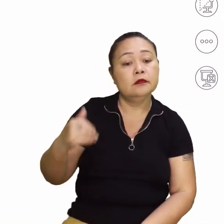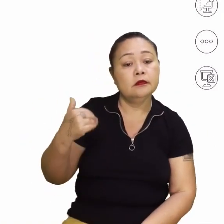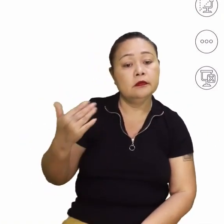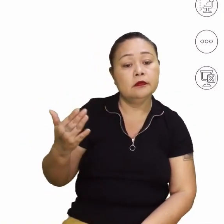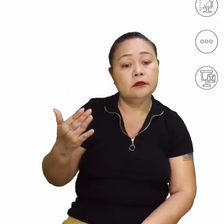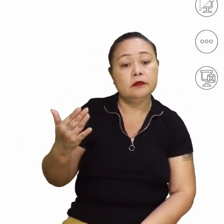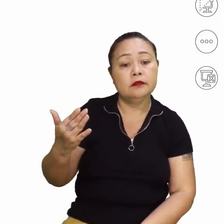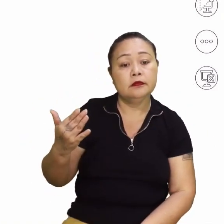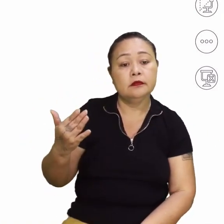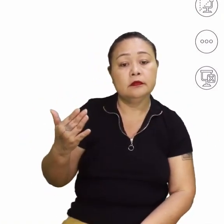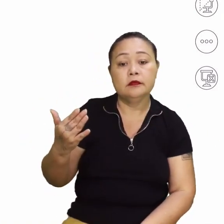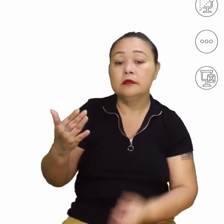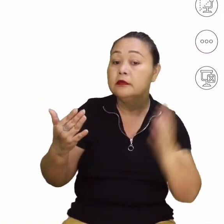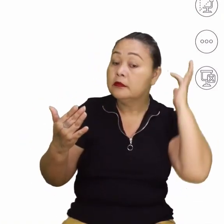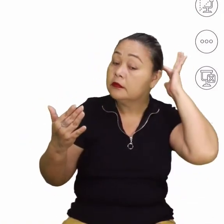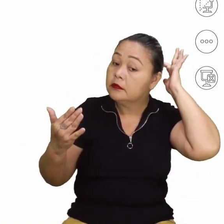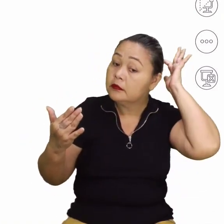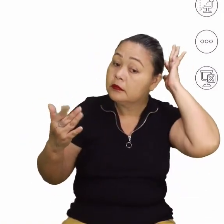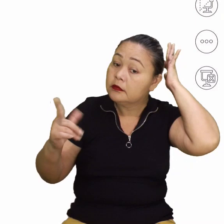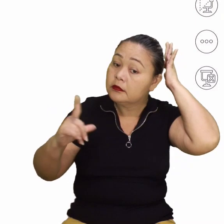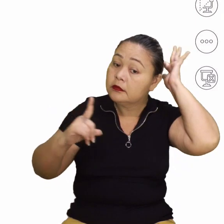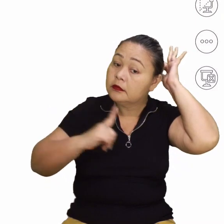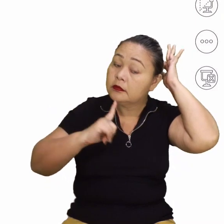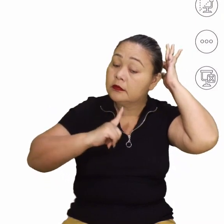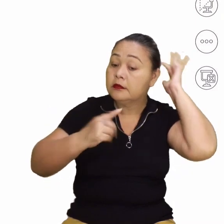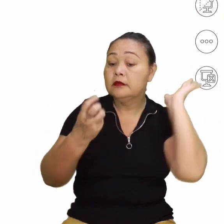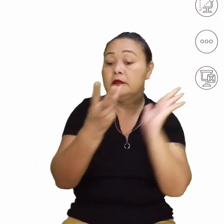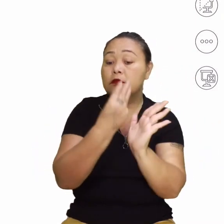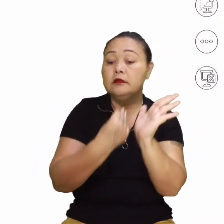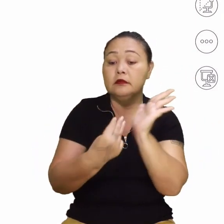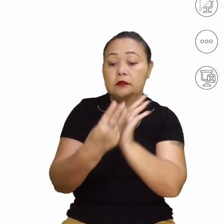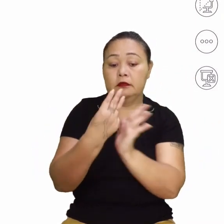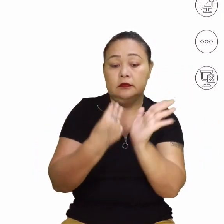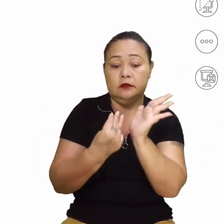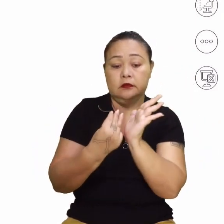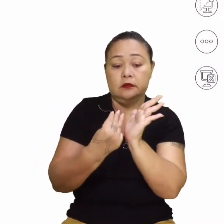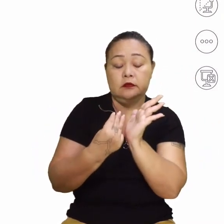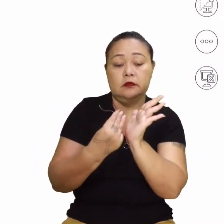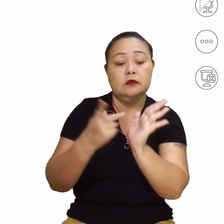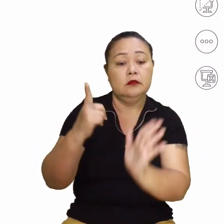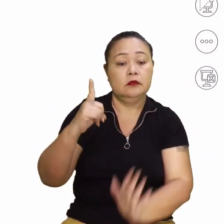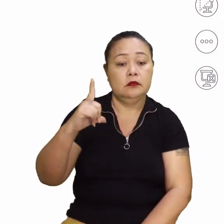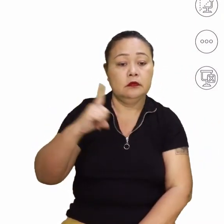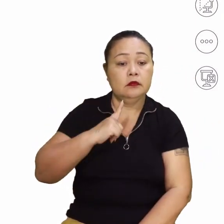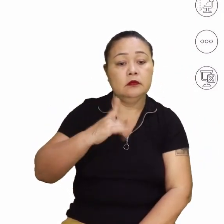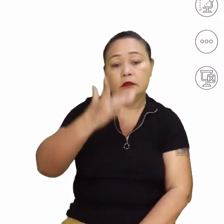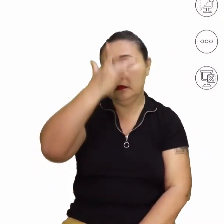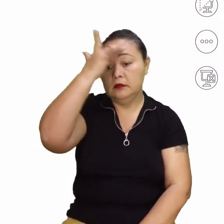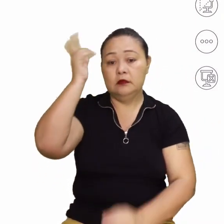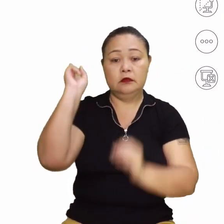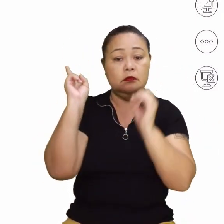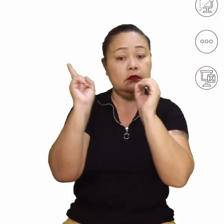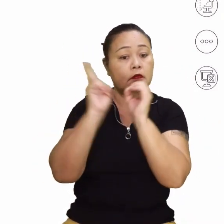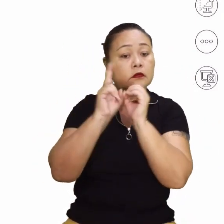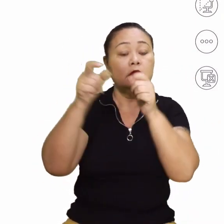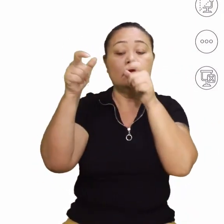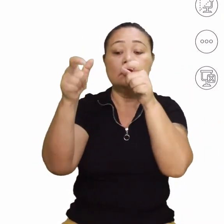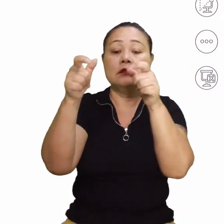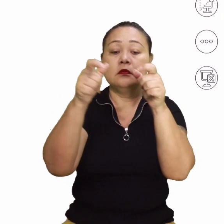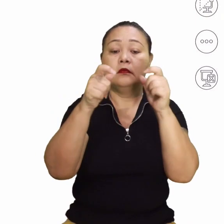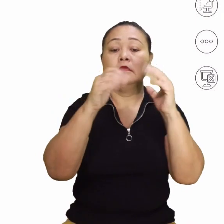e olha só temos um outro mapa aqui com o título pessoas indígenas